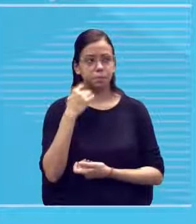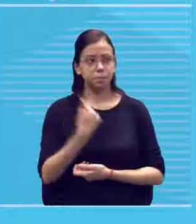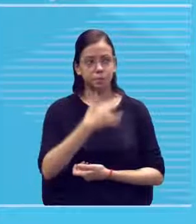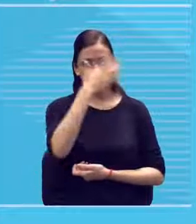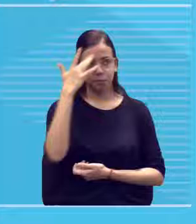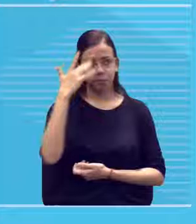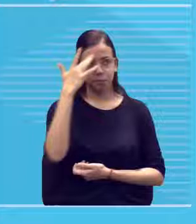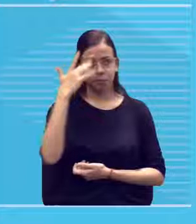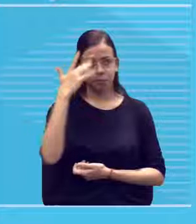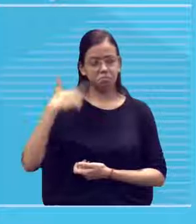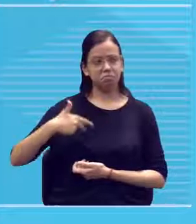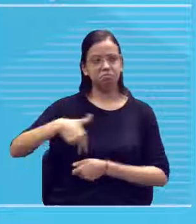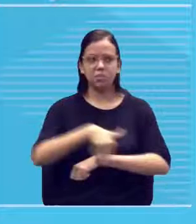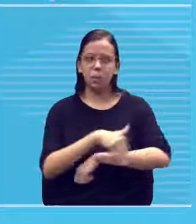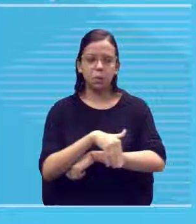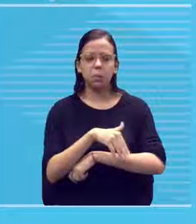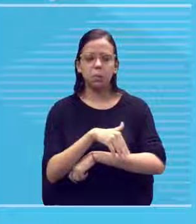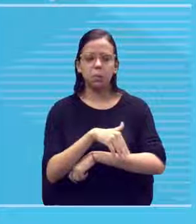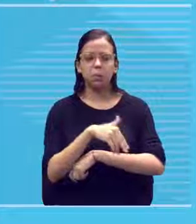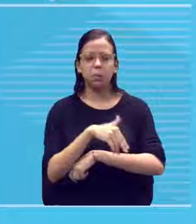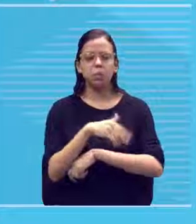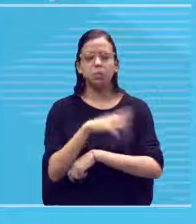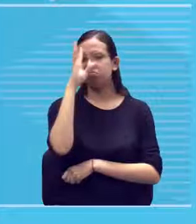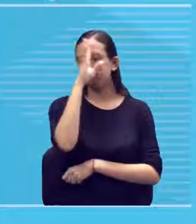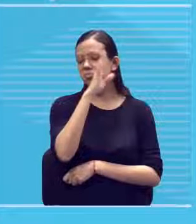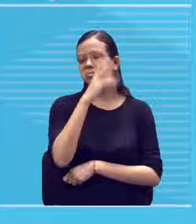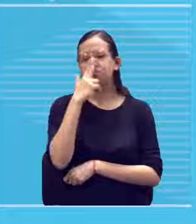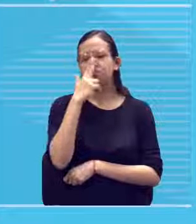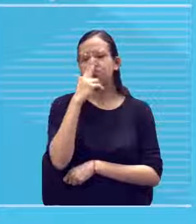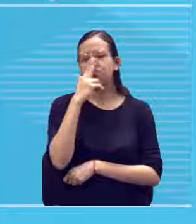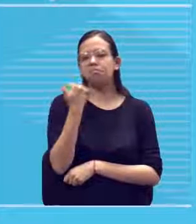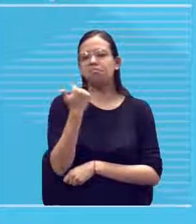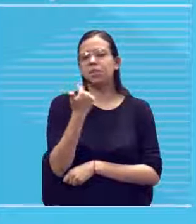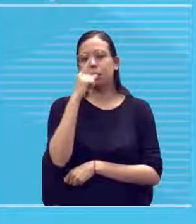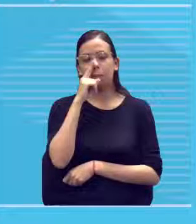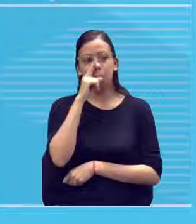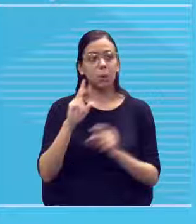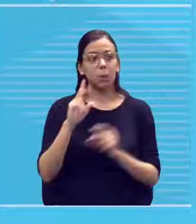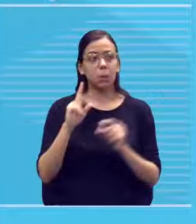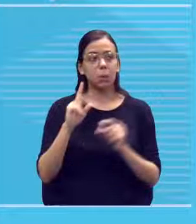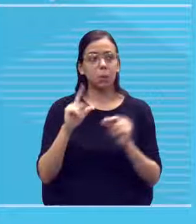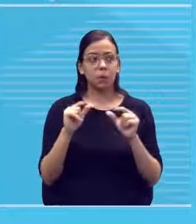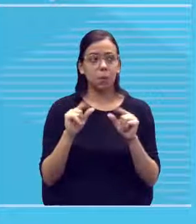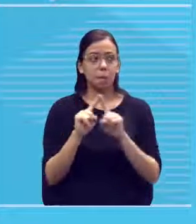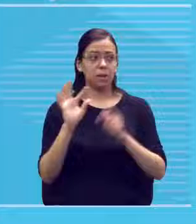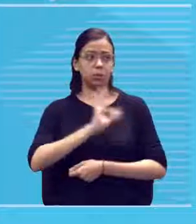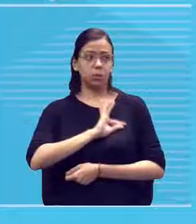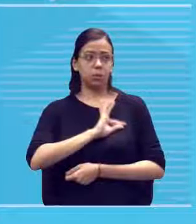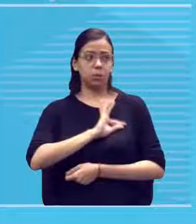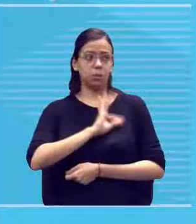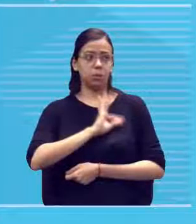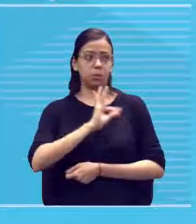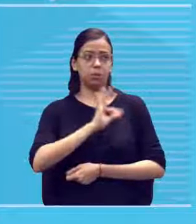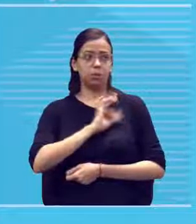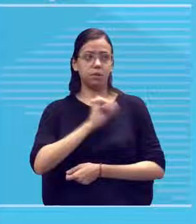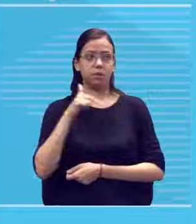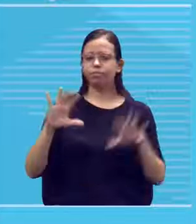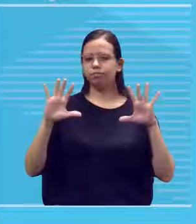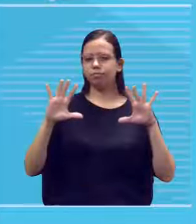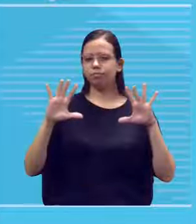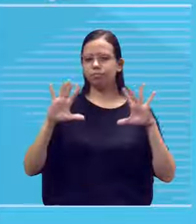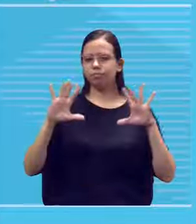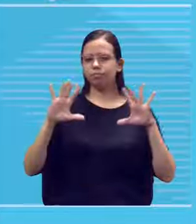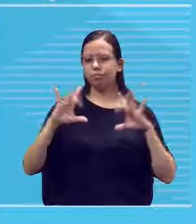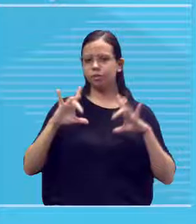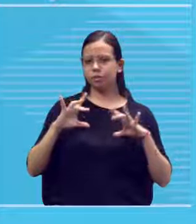pelas ruas diz preocupadas como se não existisse perigo algum mas o policial continua folgadamente tomando seu